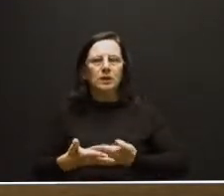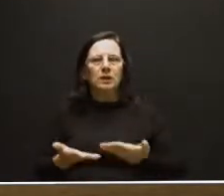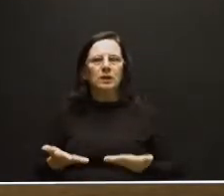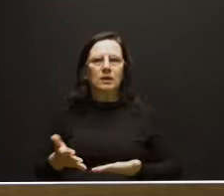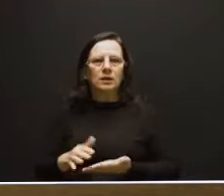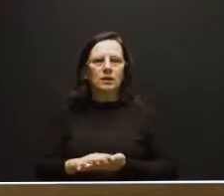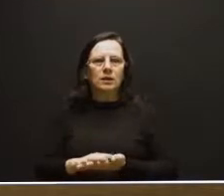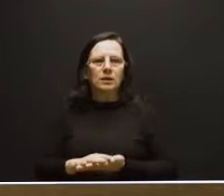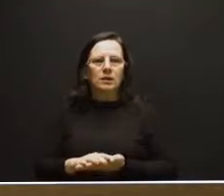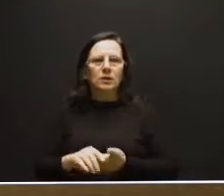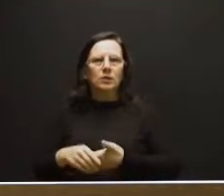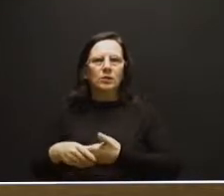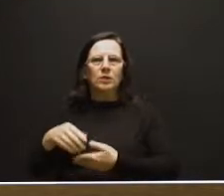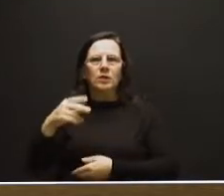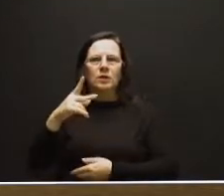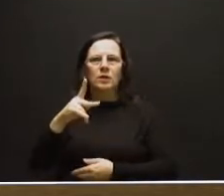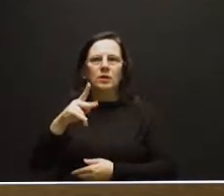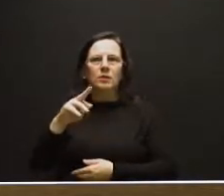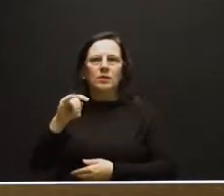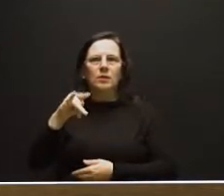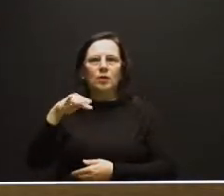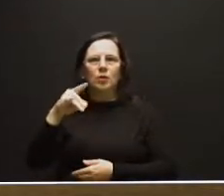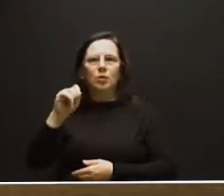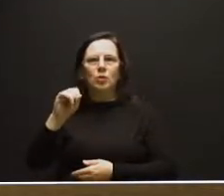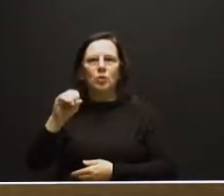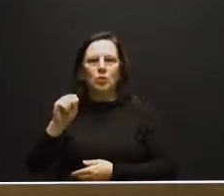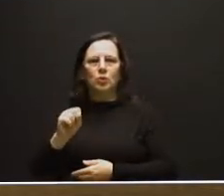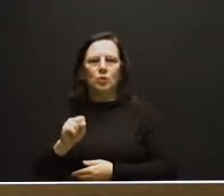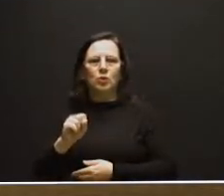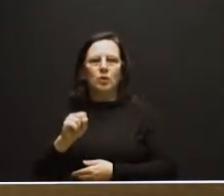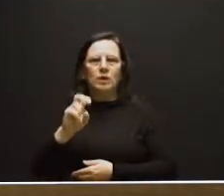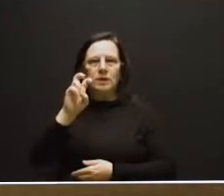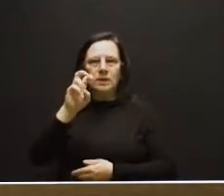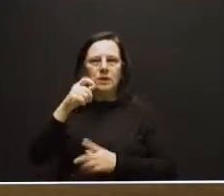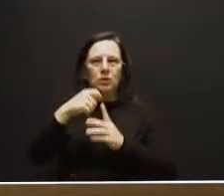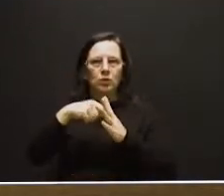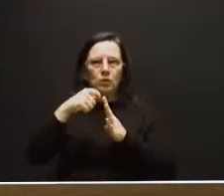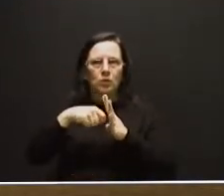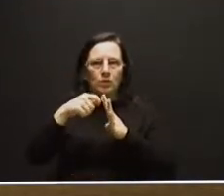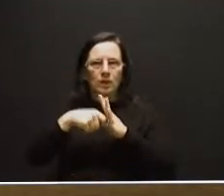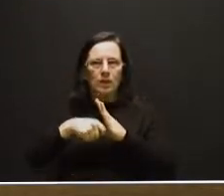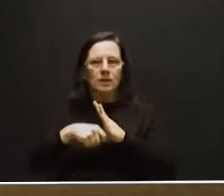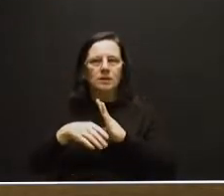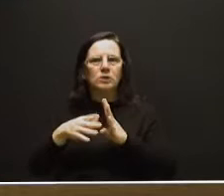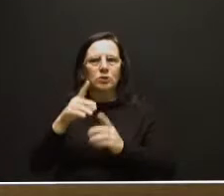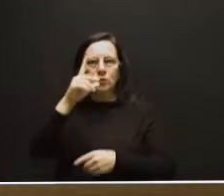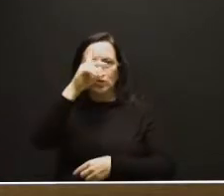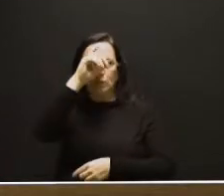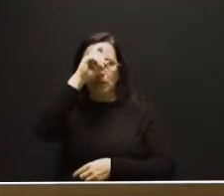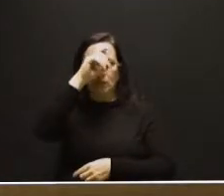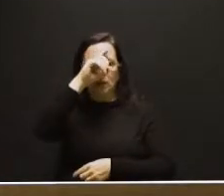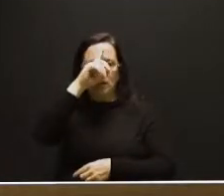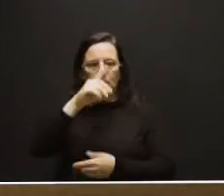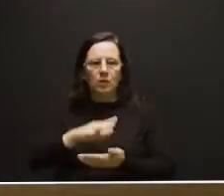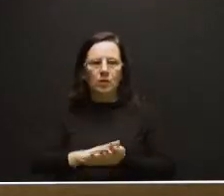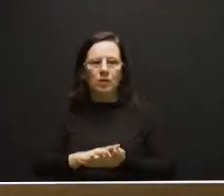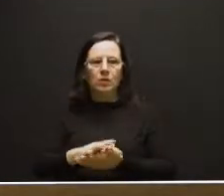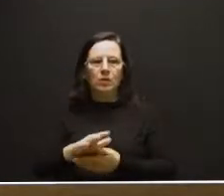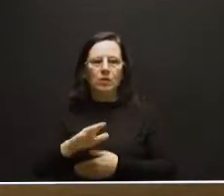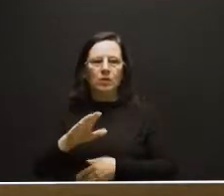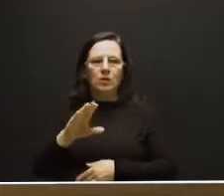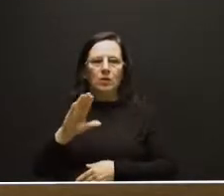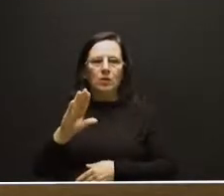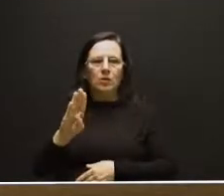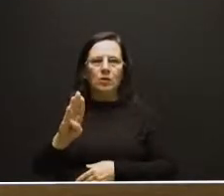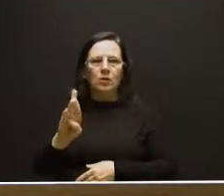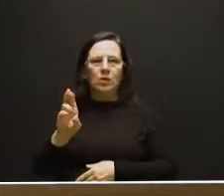ele é uma criança prematura há cinco meses tendo hospital internada mas ela está com broncoscopia